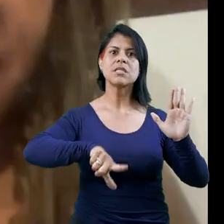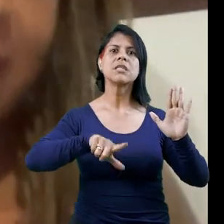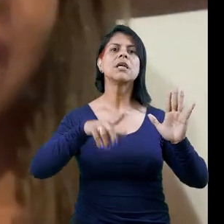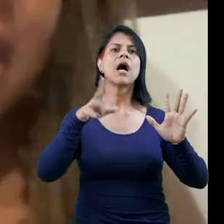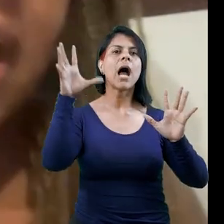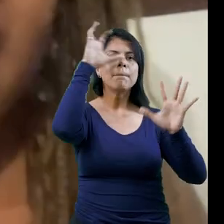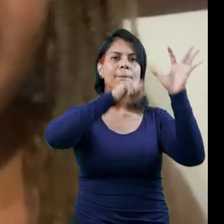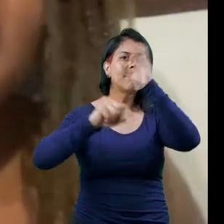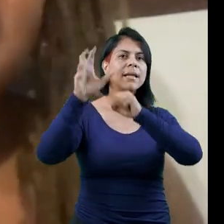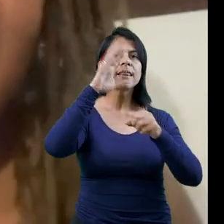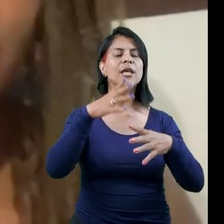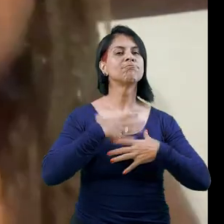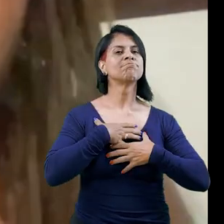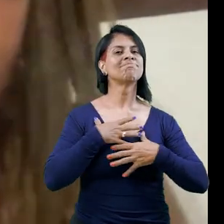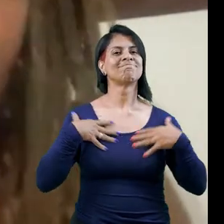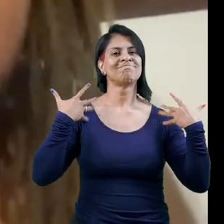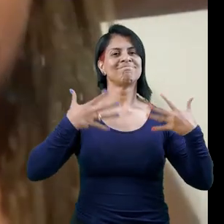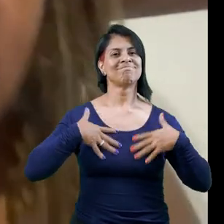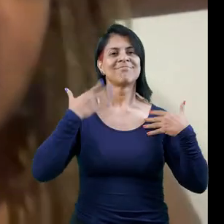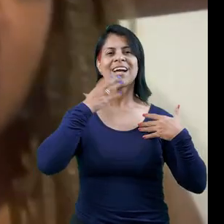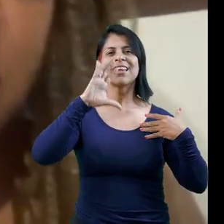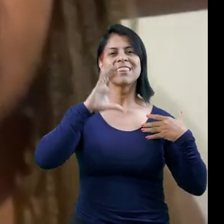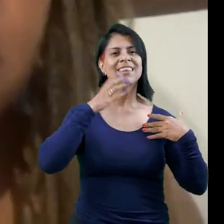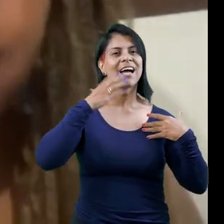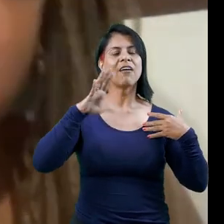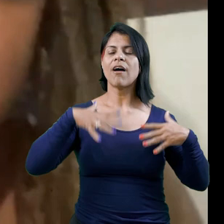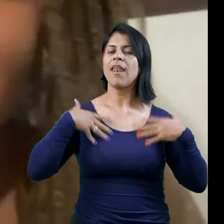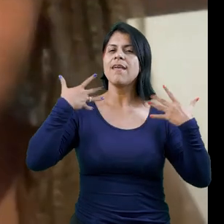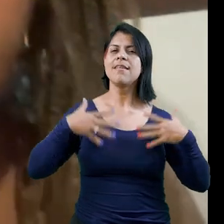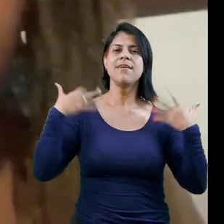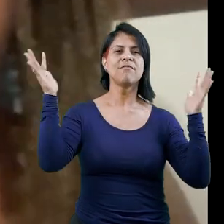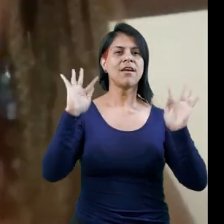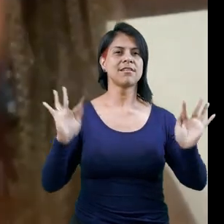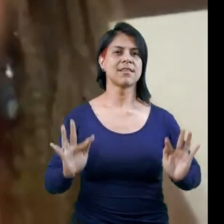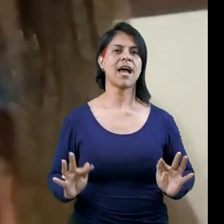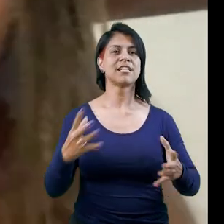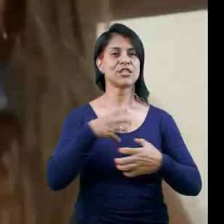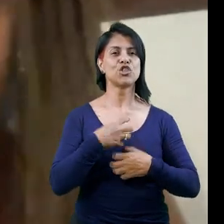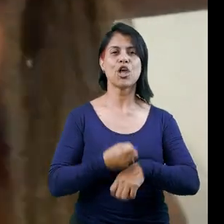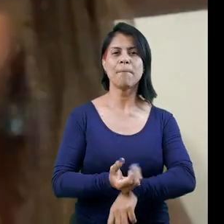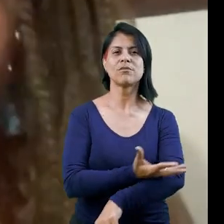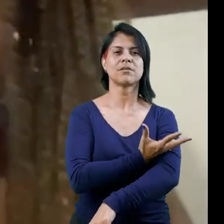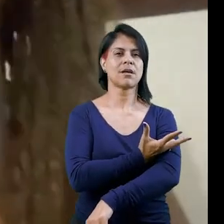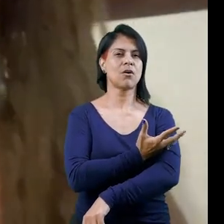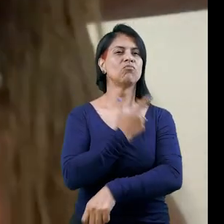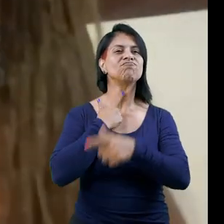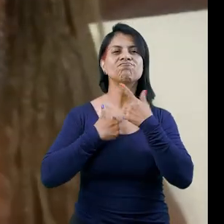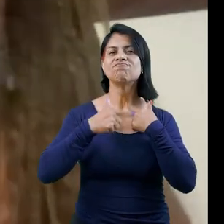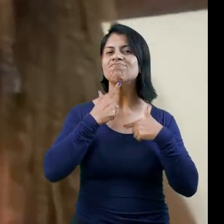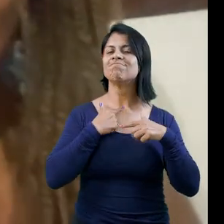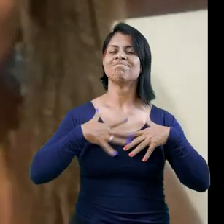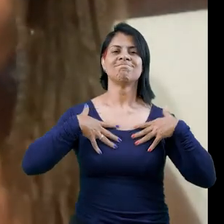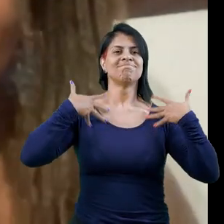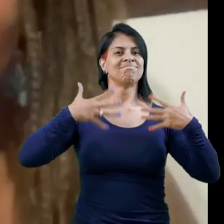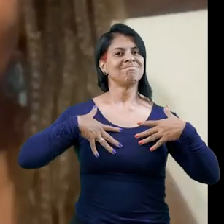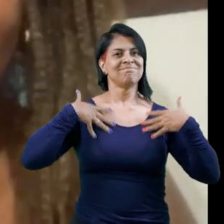gente aprenda a cantar gozando, gozando de alegria, gozando de felicidade, gozando de emoção. É uma delícia gozar. Então,